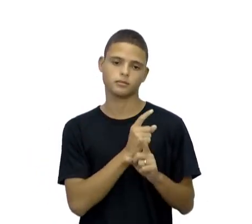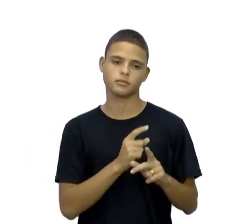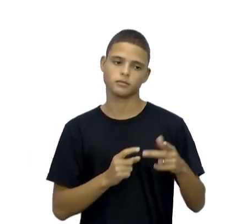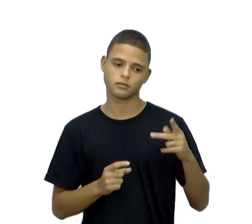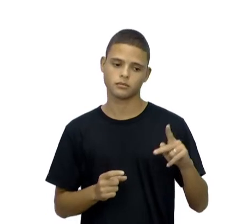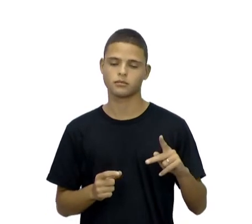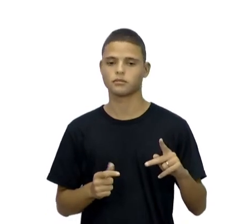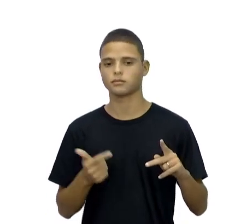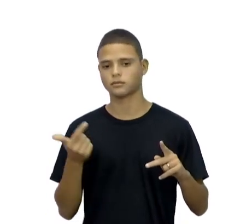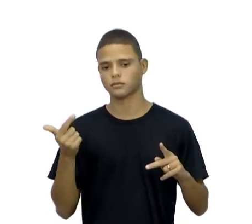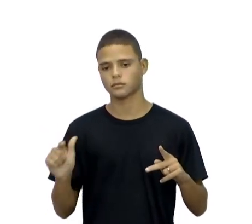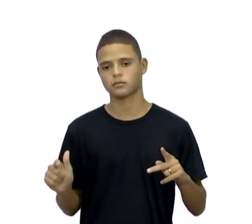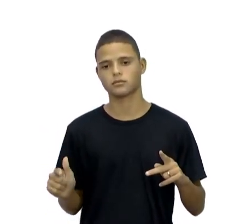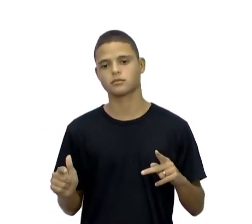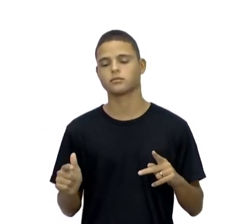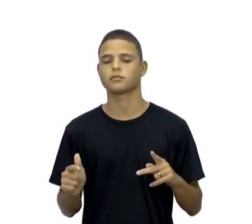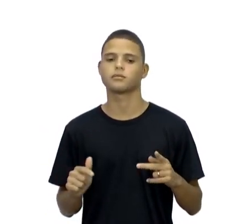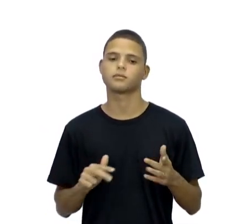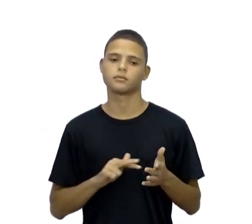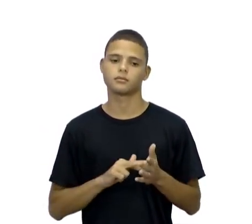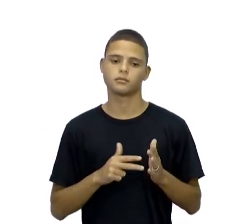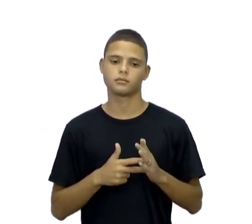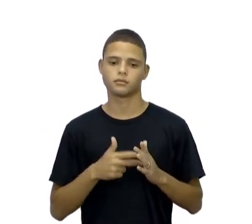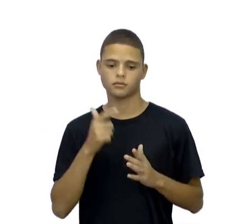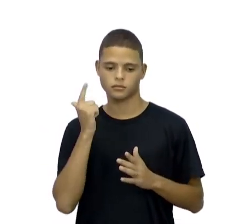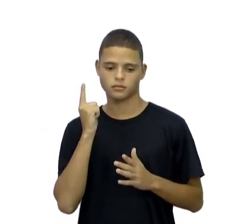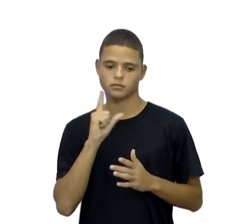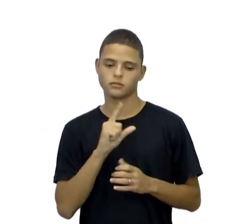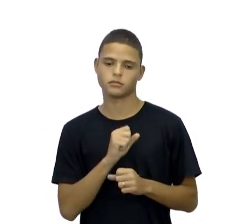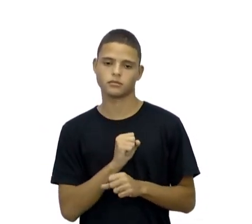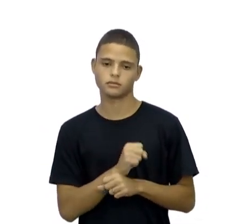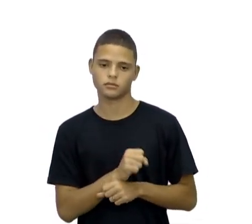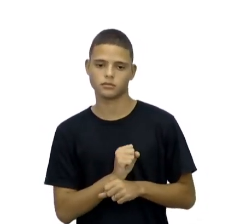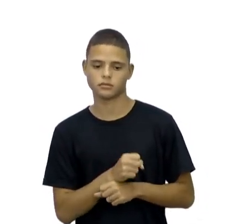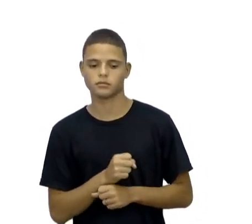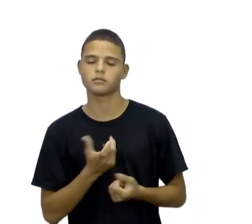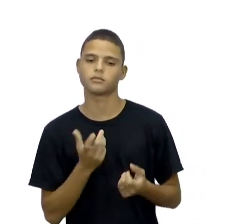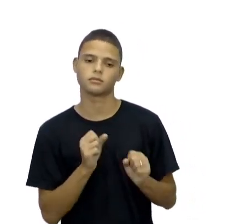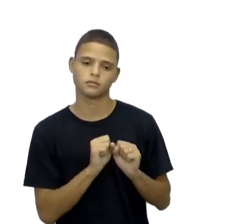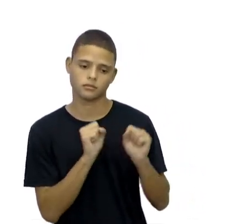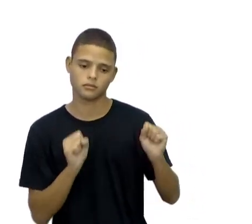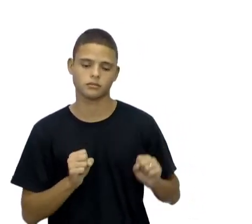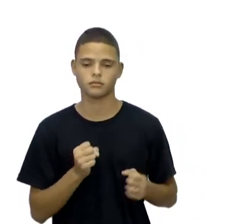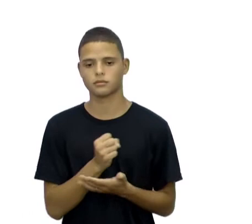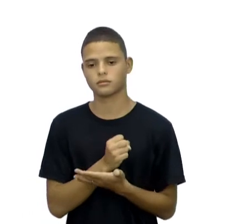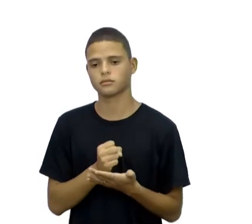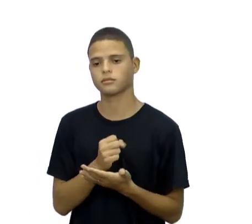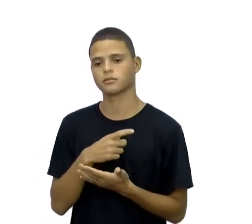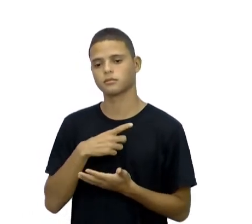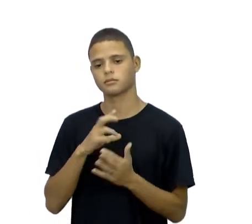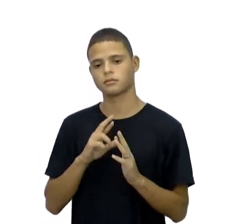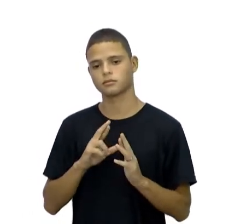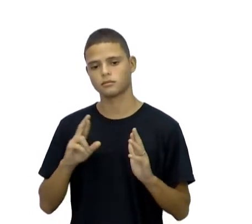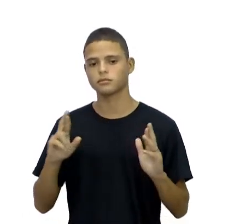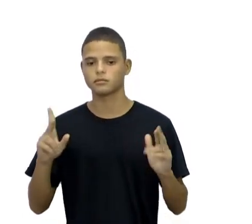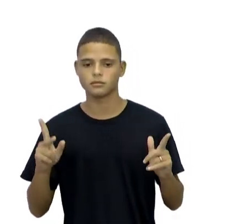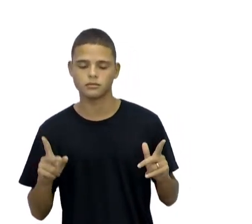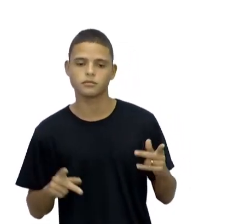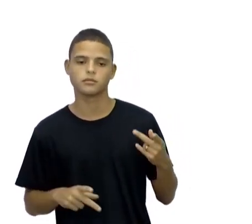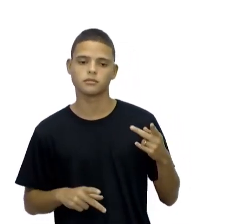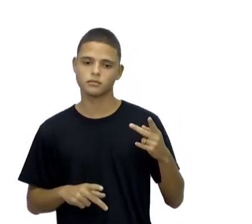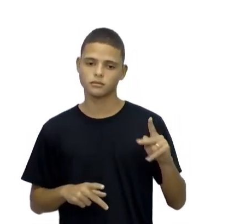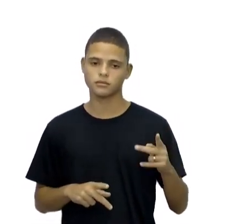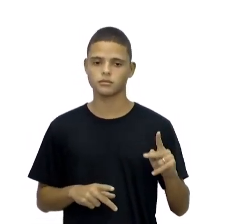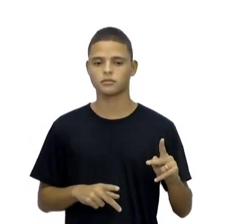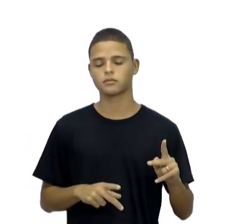do outro lado. Ou seja, você consegue uma corrente elétrica. Então, no circuito básico, a gente tem uma diferença de potencial que eu vou chamar